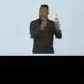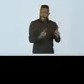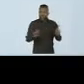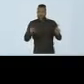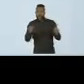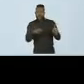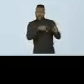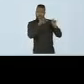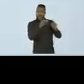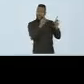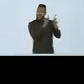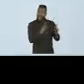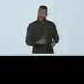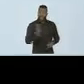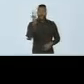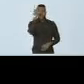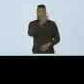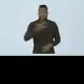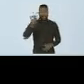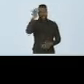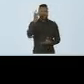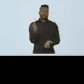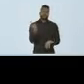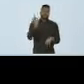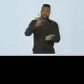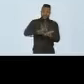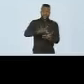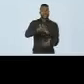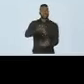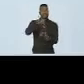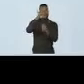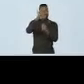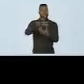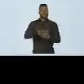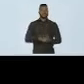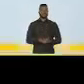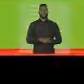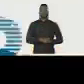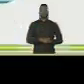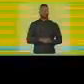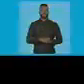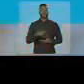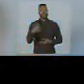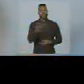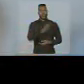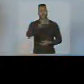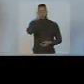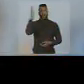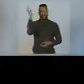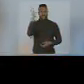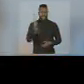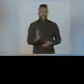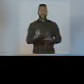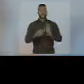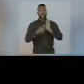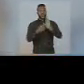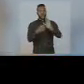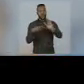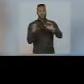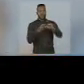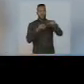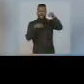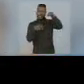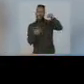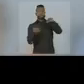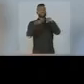Não troque a paz pelo ódio. A dade é sinceridade e democracia. Nós, brasileiros, já provamos